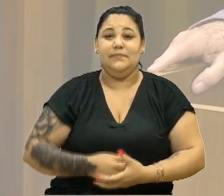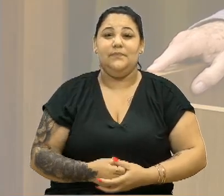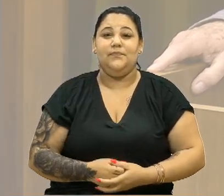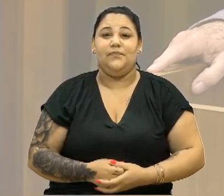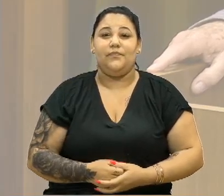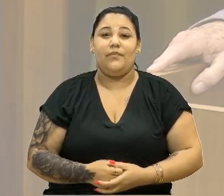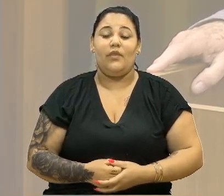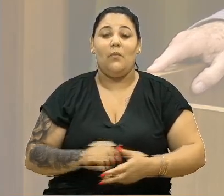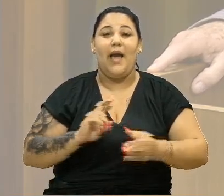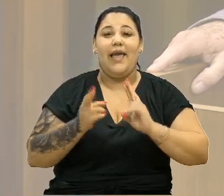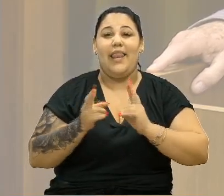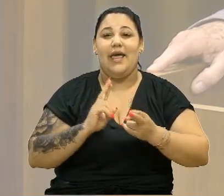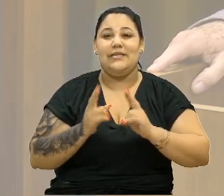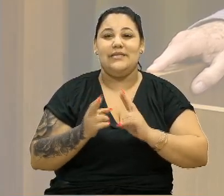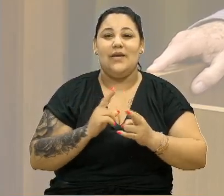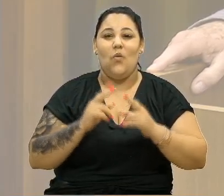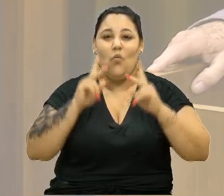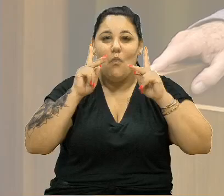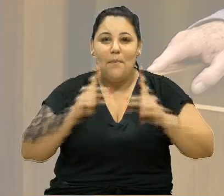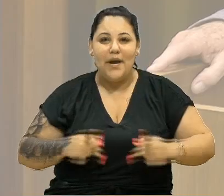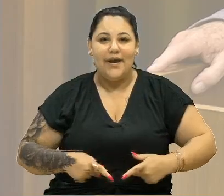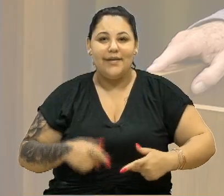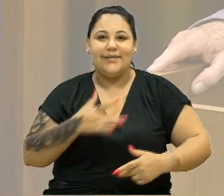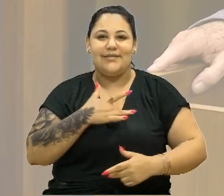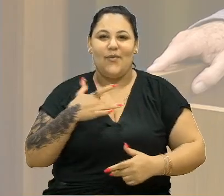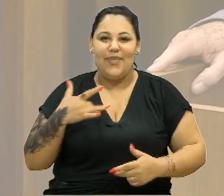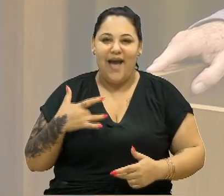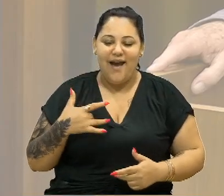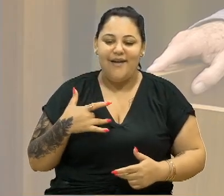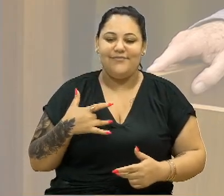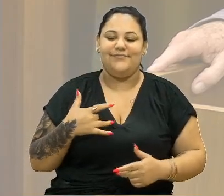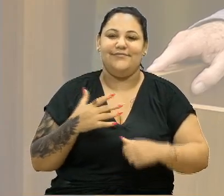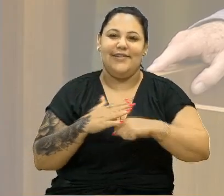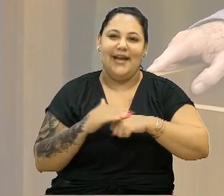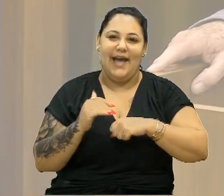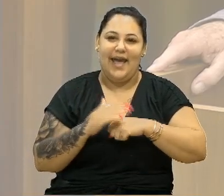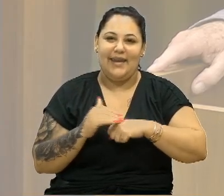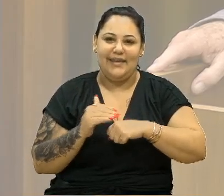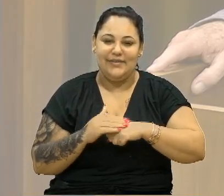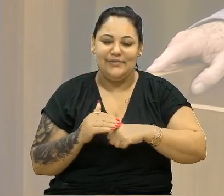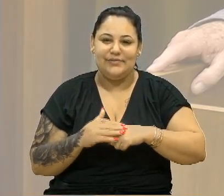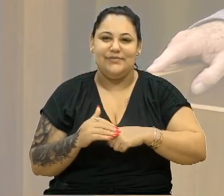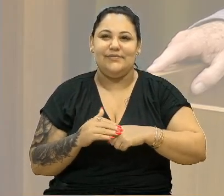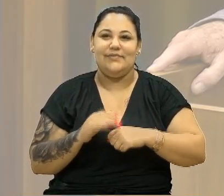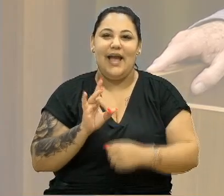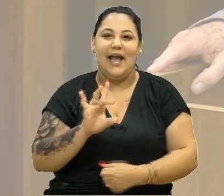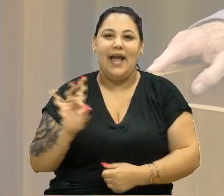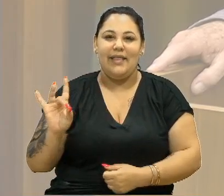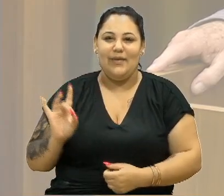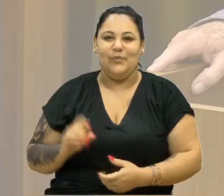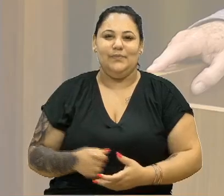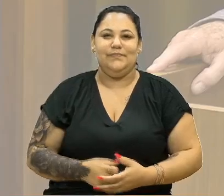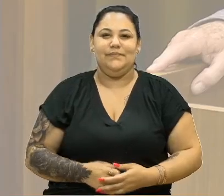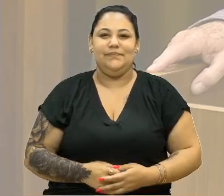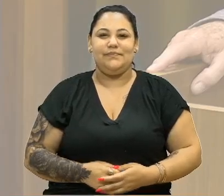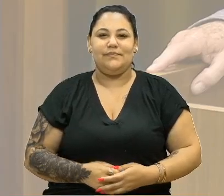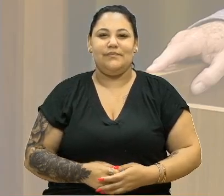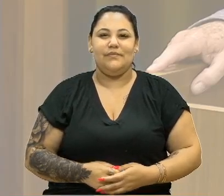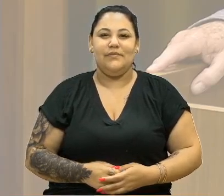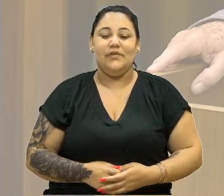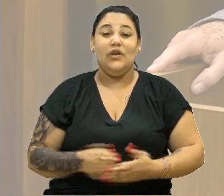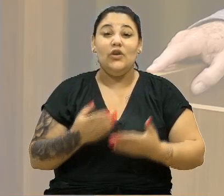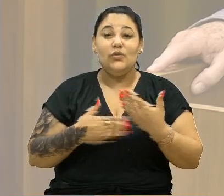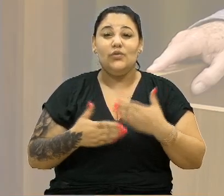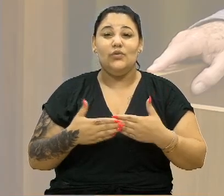uma relação humana, saudável, de carinho, de apreço a cada um de vocês. Todos